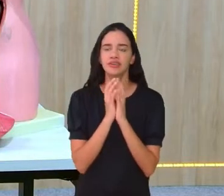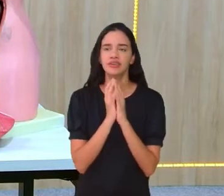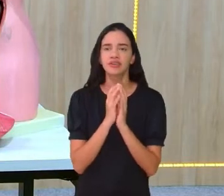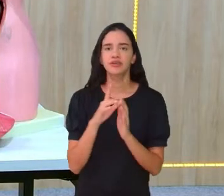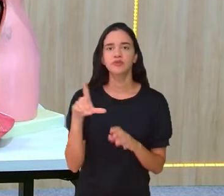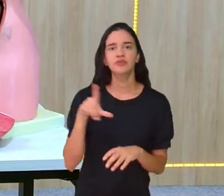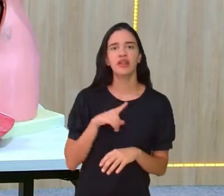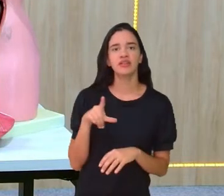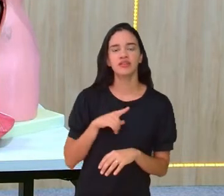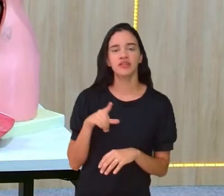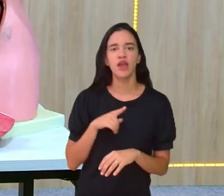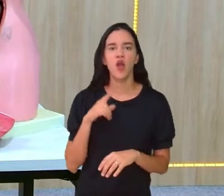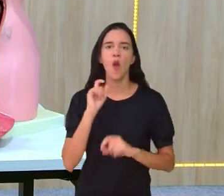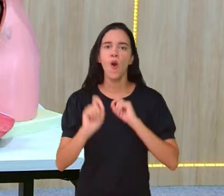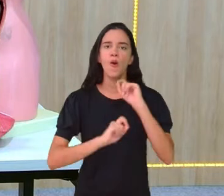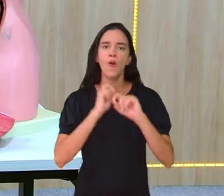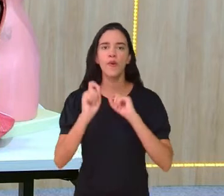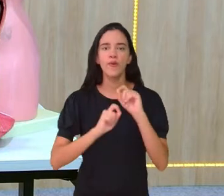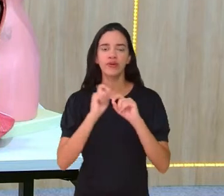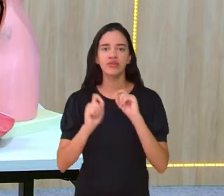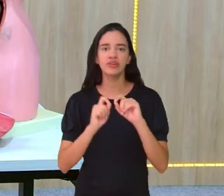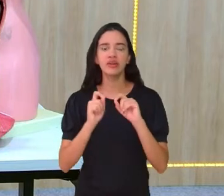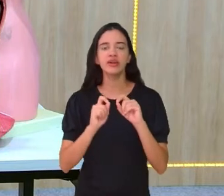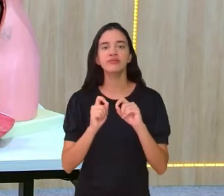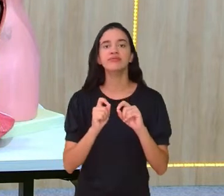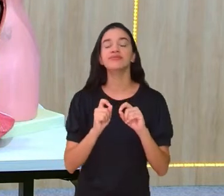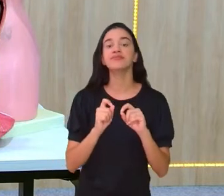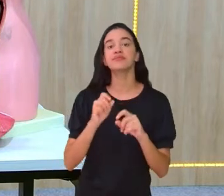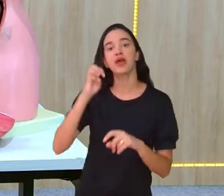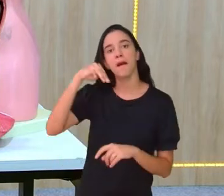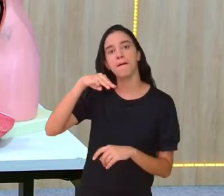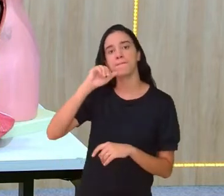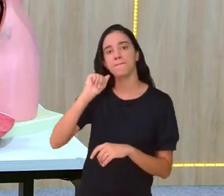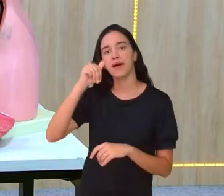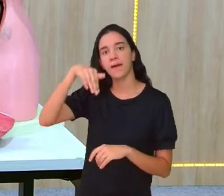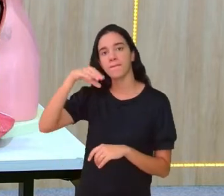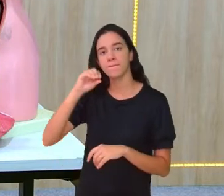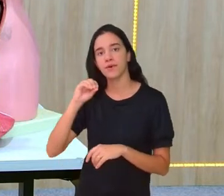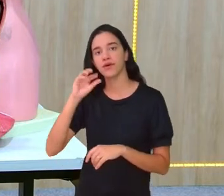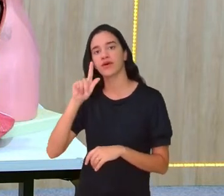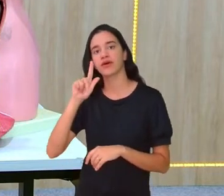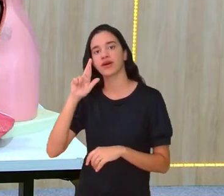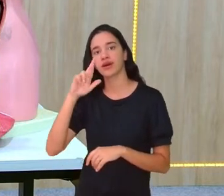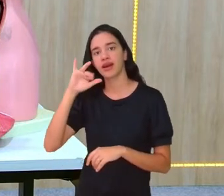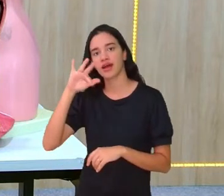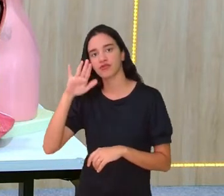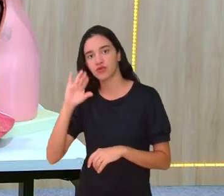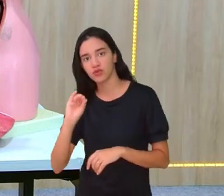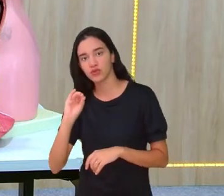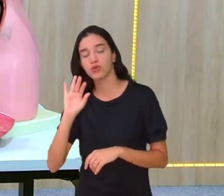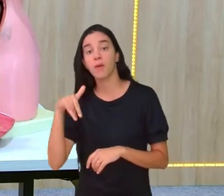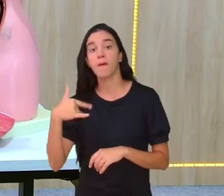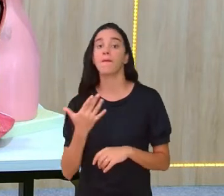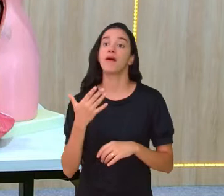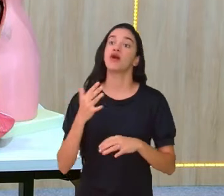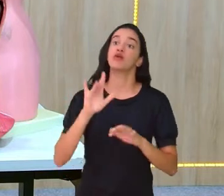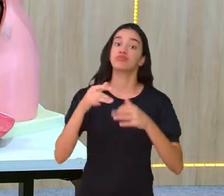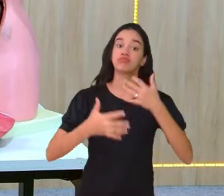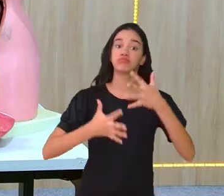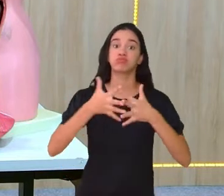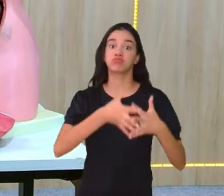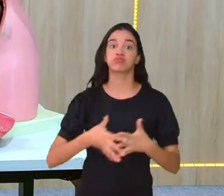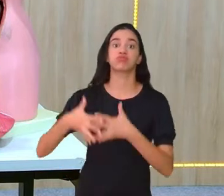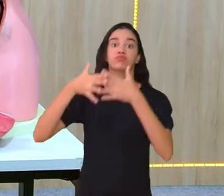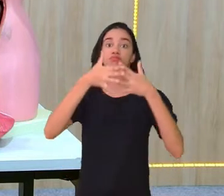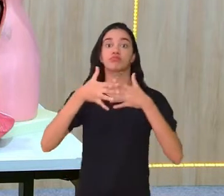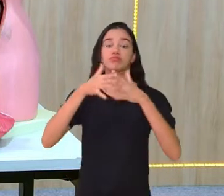tem a questão aí do mamógrafo móvel, que está circulando nos principais bairros da nossa cidade. E é muito importante a